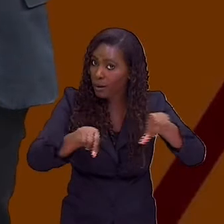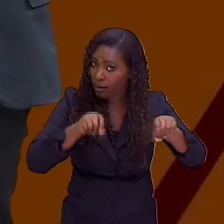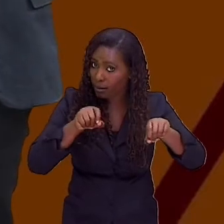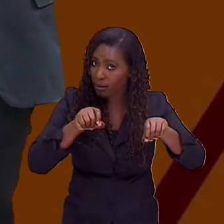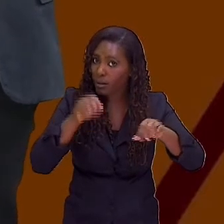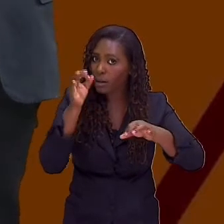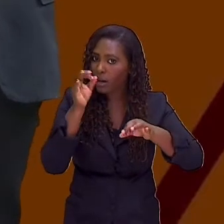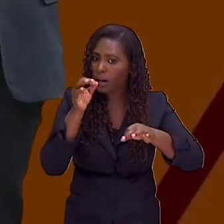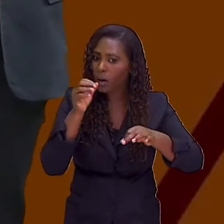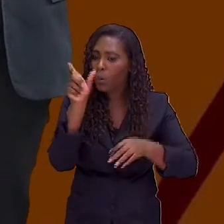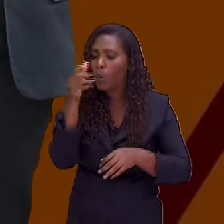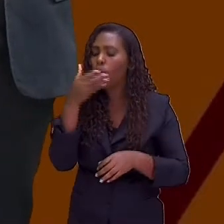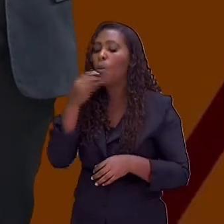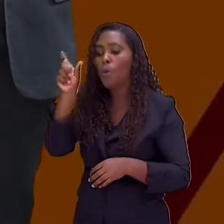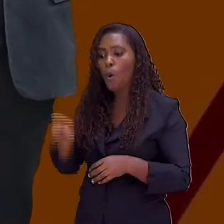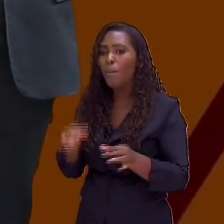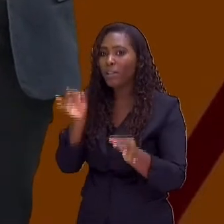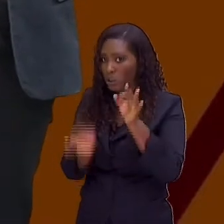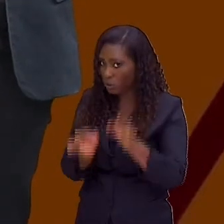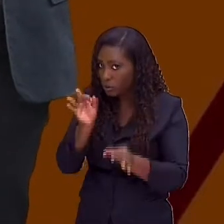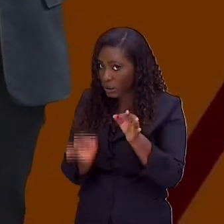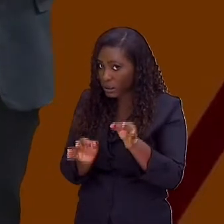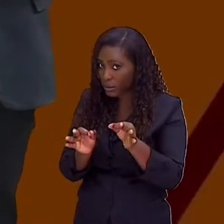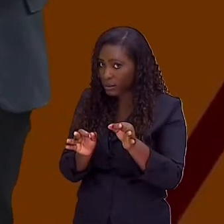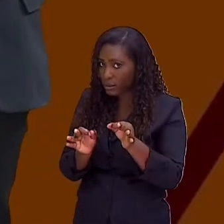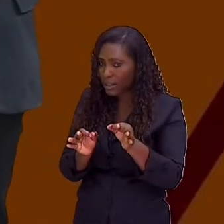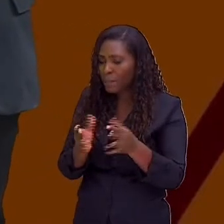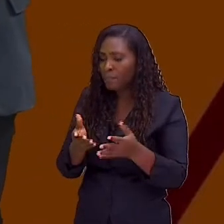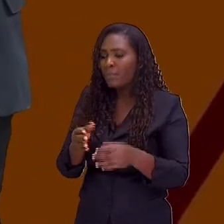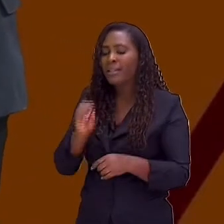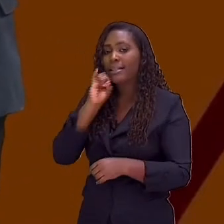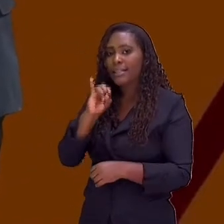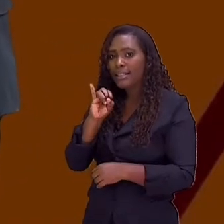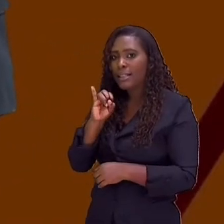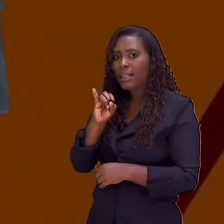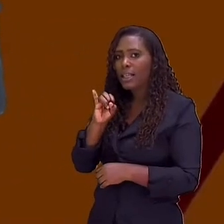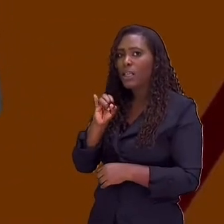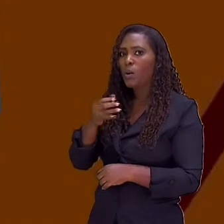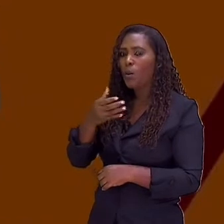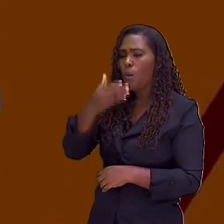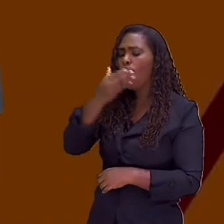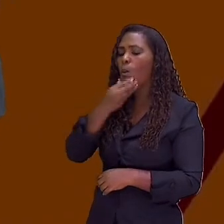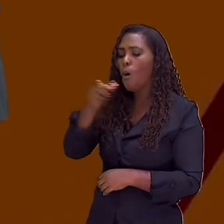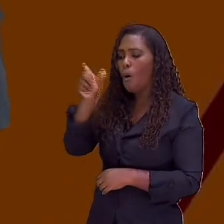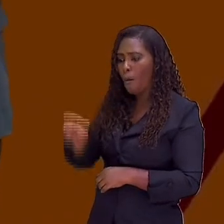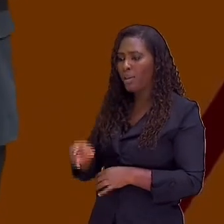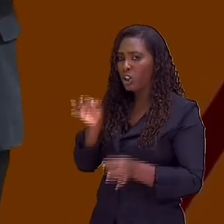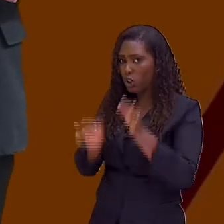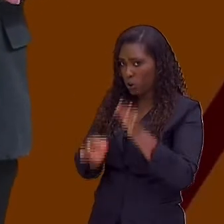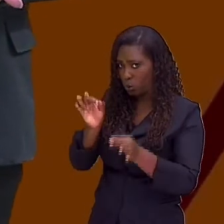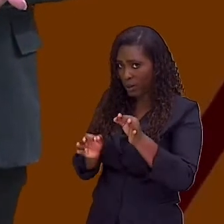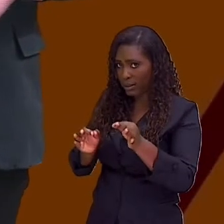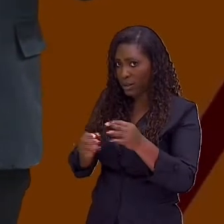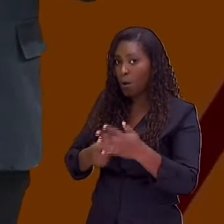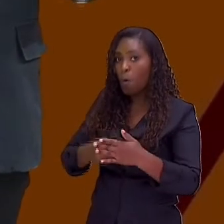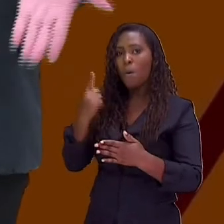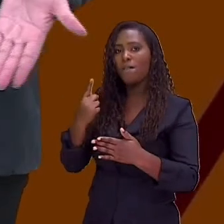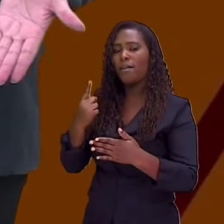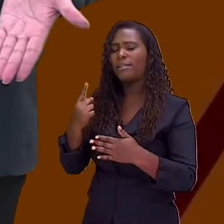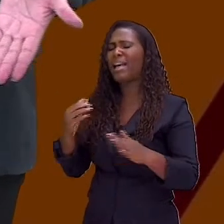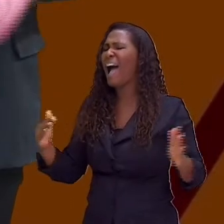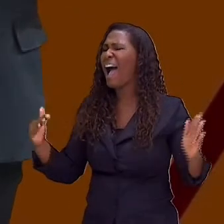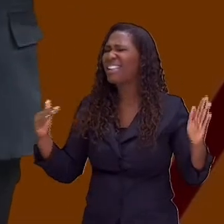próprio imperador. Uma vez nomeado juiz, era até a morte. E quem tinha direito ao povo?